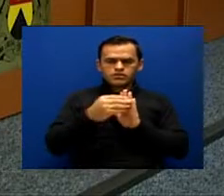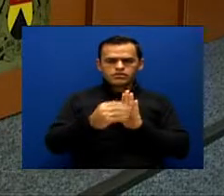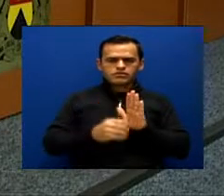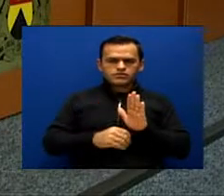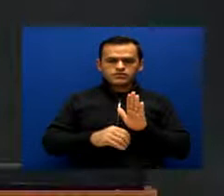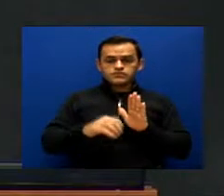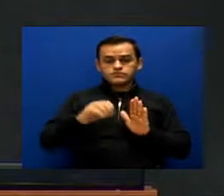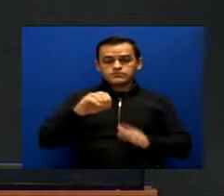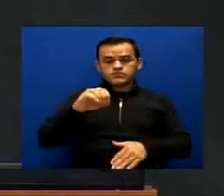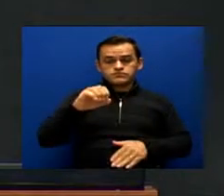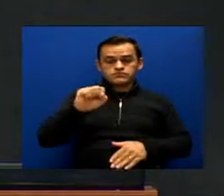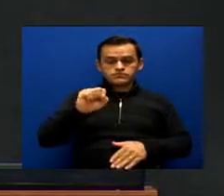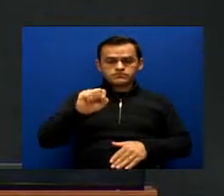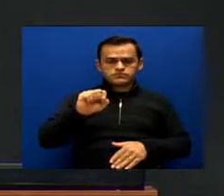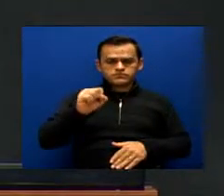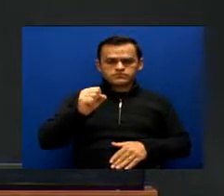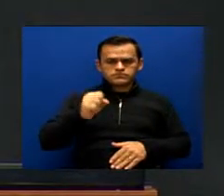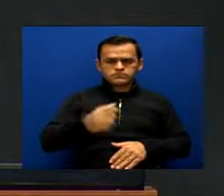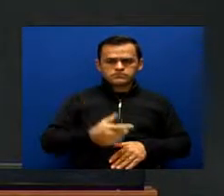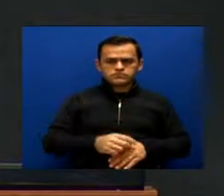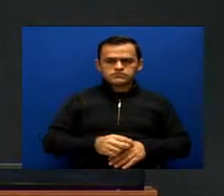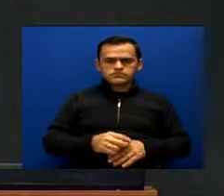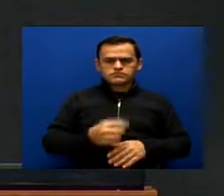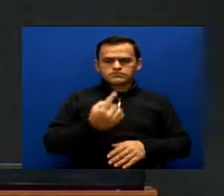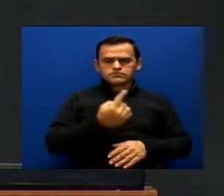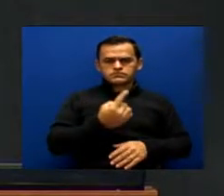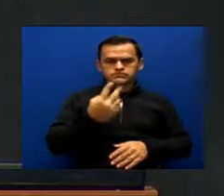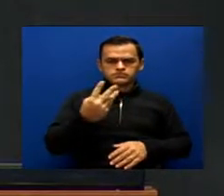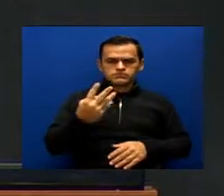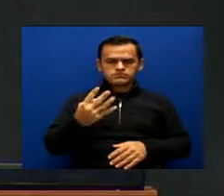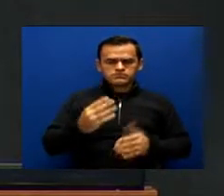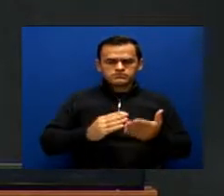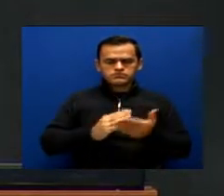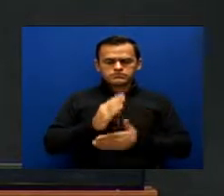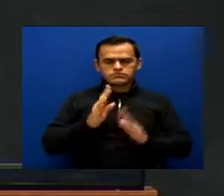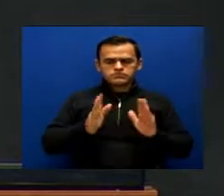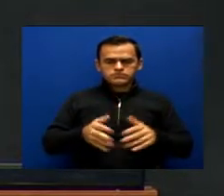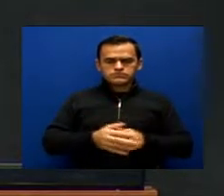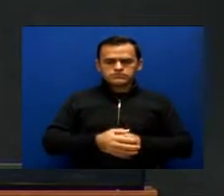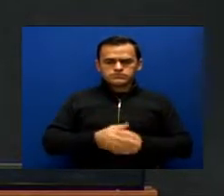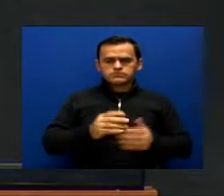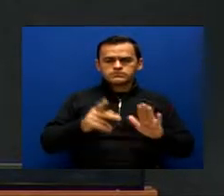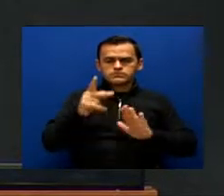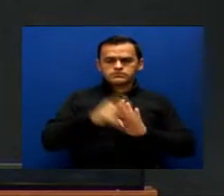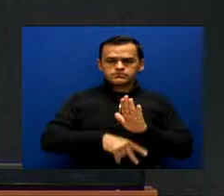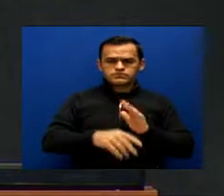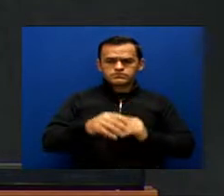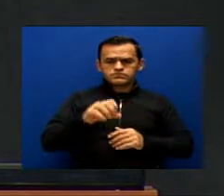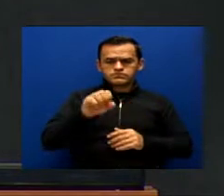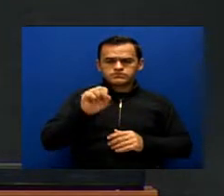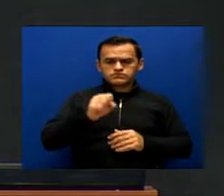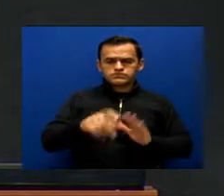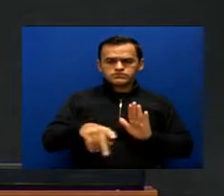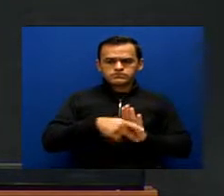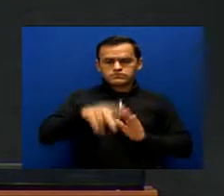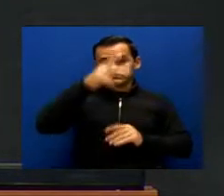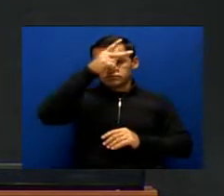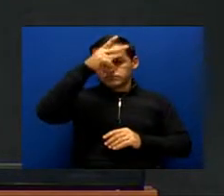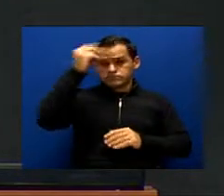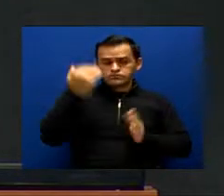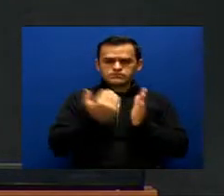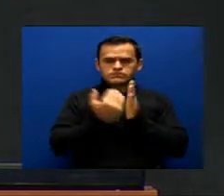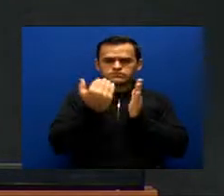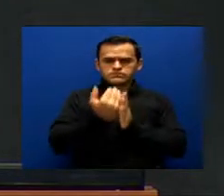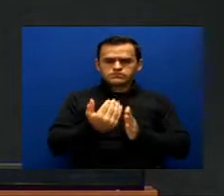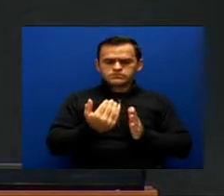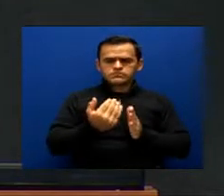Ah, no 08. Ah, tá bom. Então, eu ainda estava no 114, já foi aprovado. Projeto de lei número 8 do prefeito municipal altera